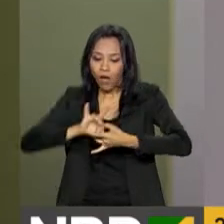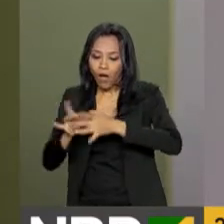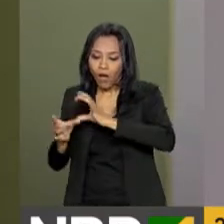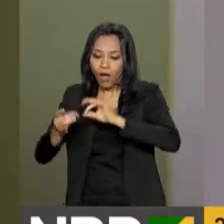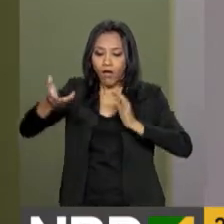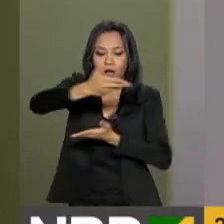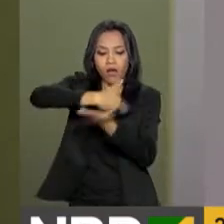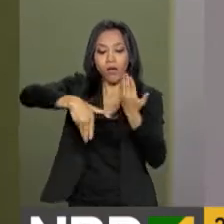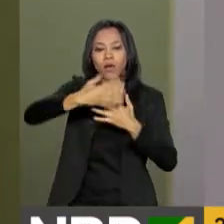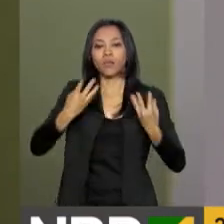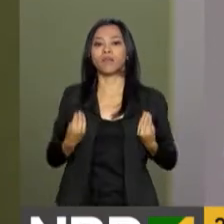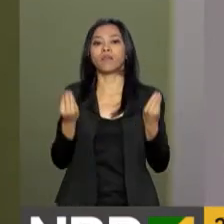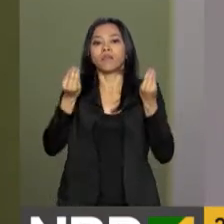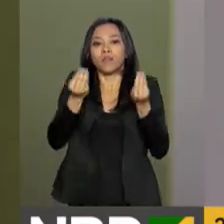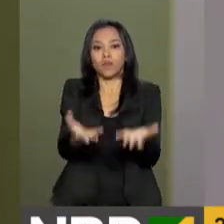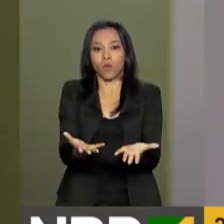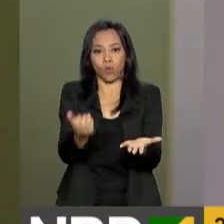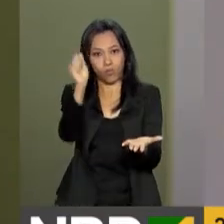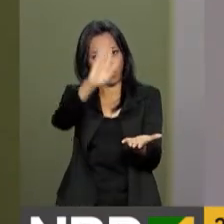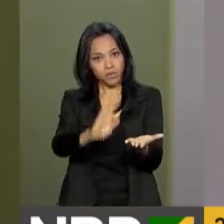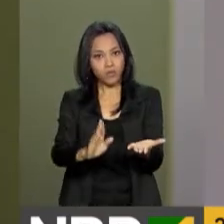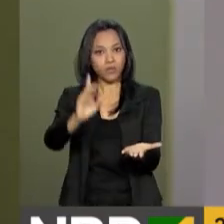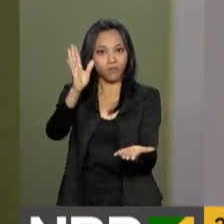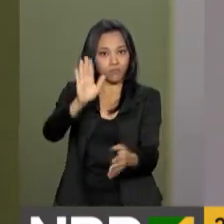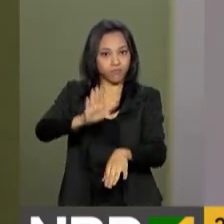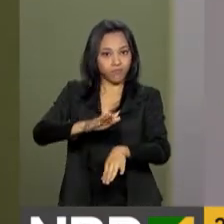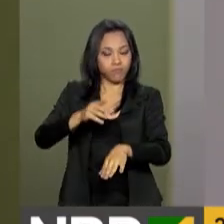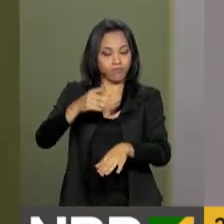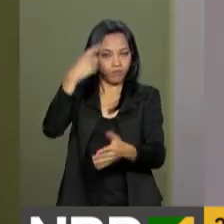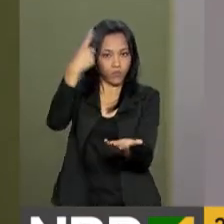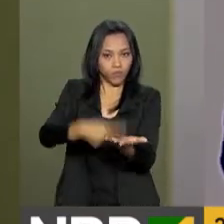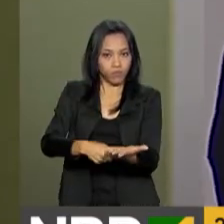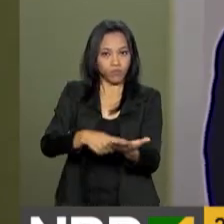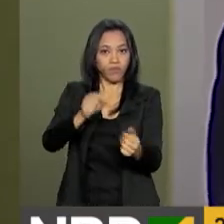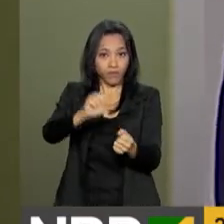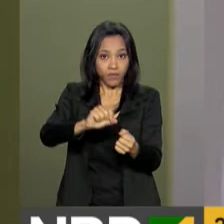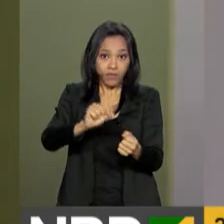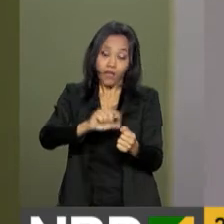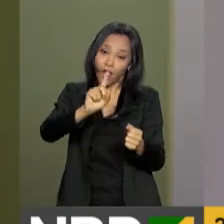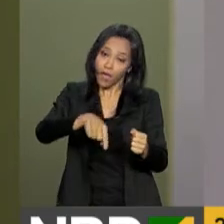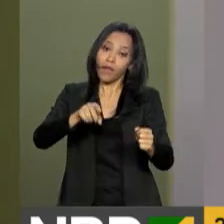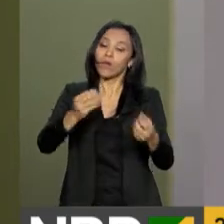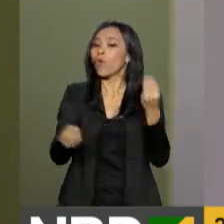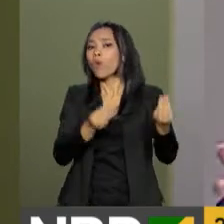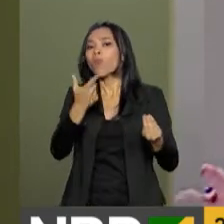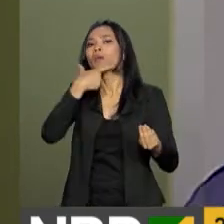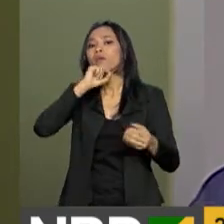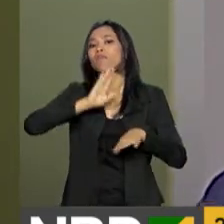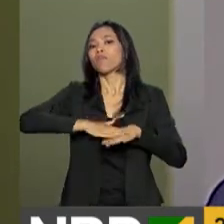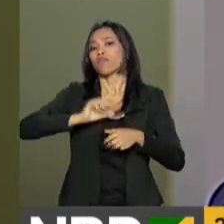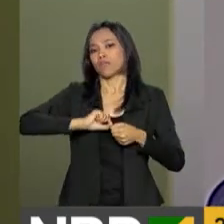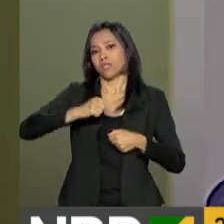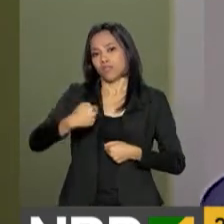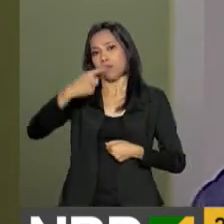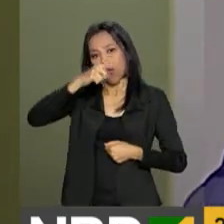nacional entregou o brasil a ser exercida por quem a ser exercida pela diplomacia brasileira portanto